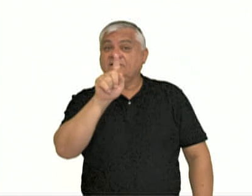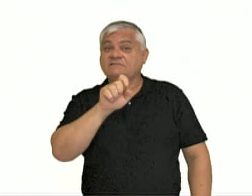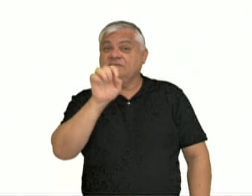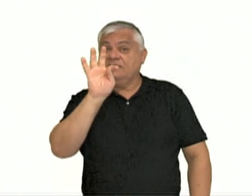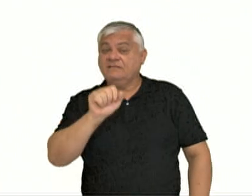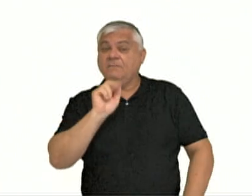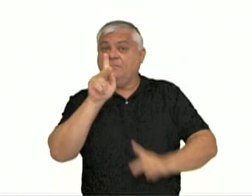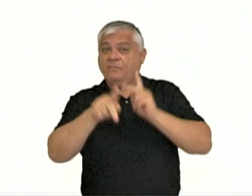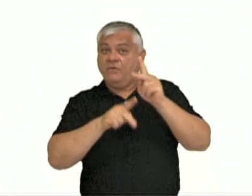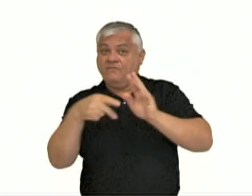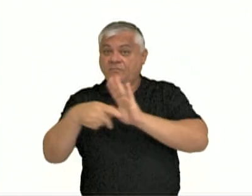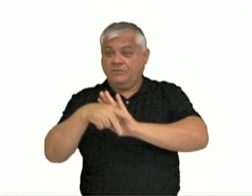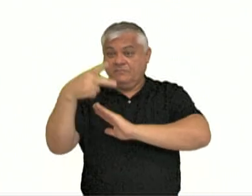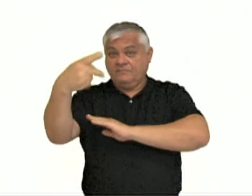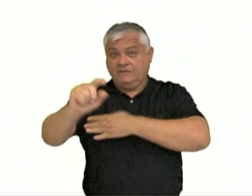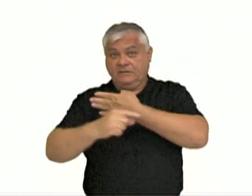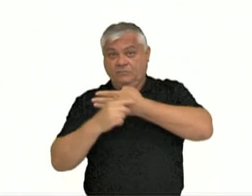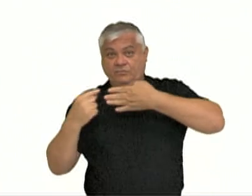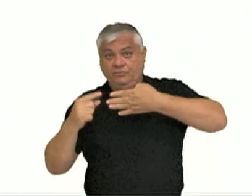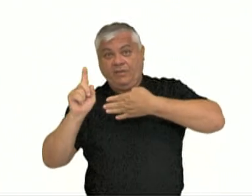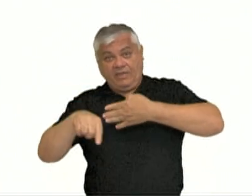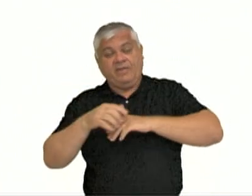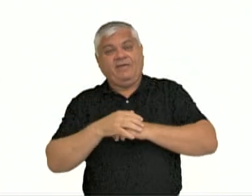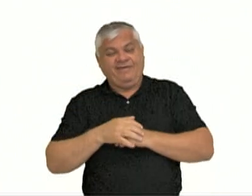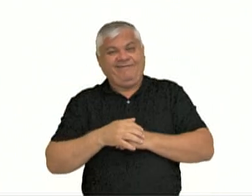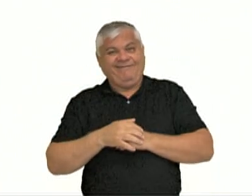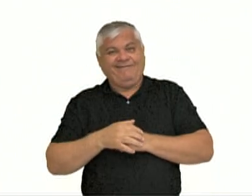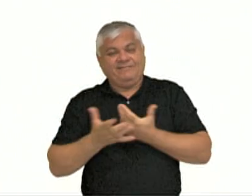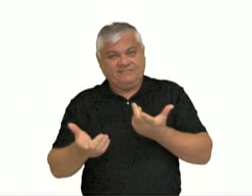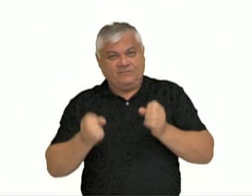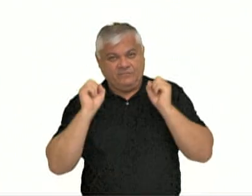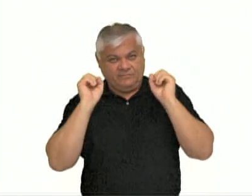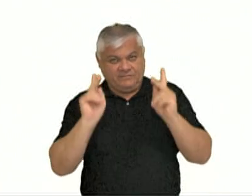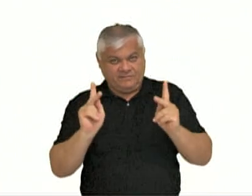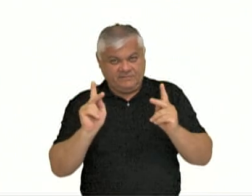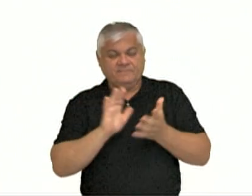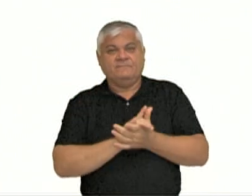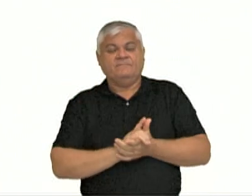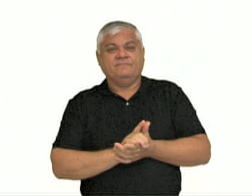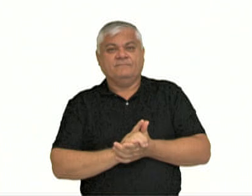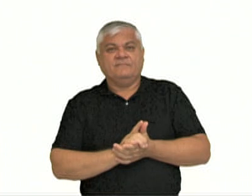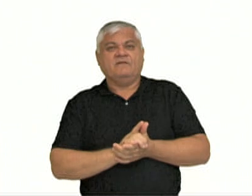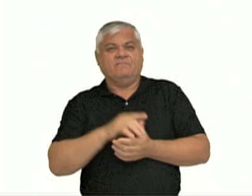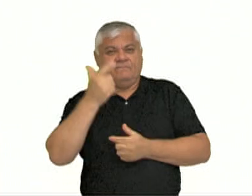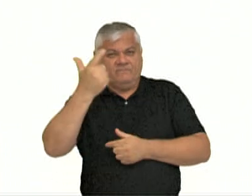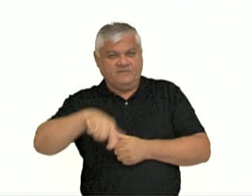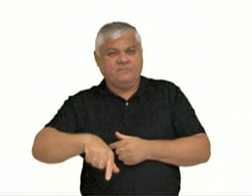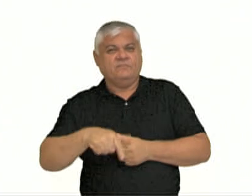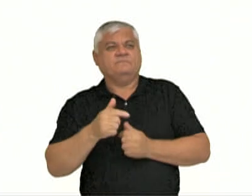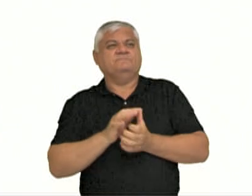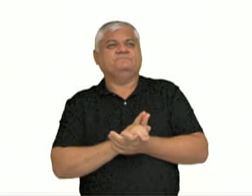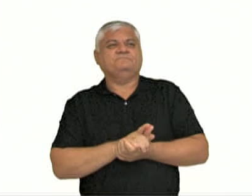então a responsabilidade é da Gazeta do Povo. Ok? Feito isso, bora para